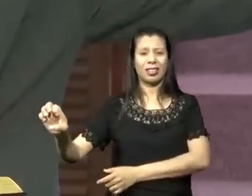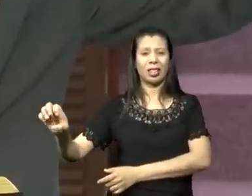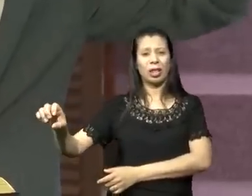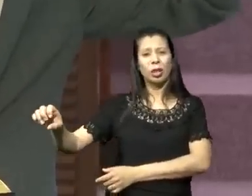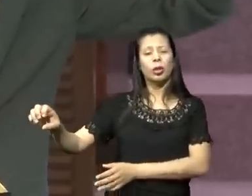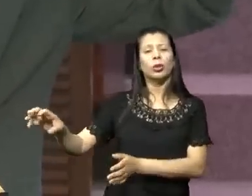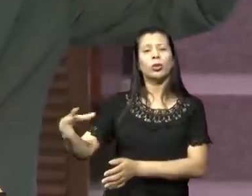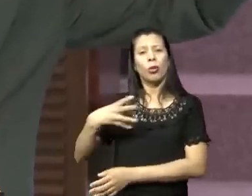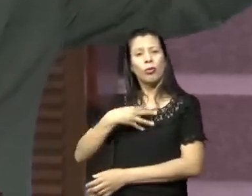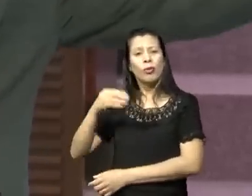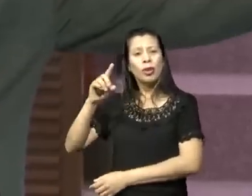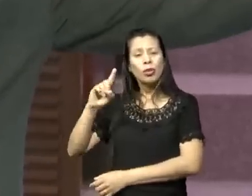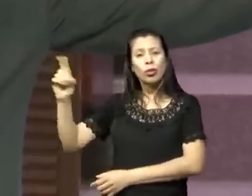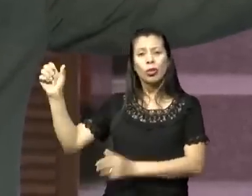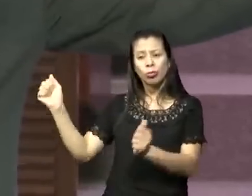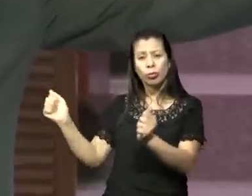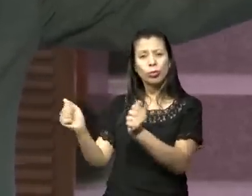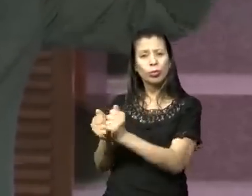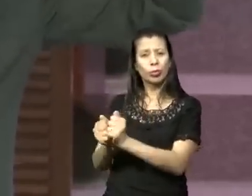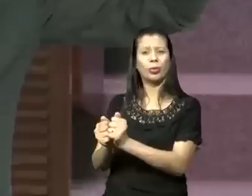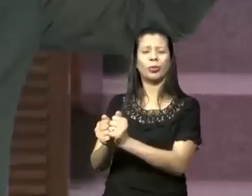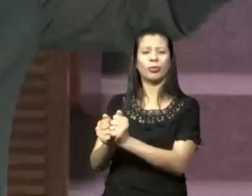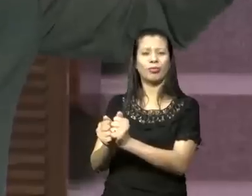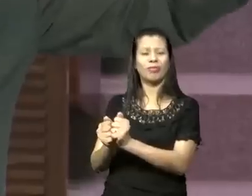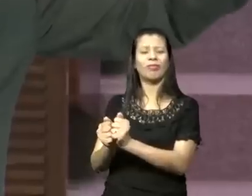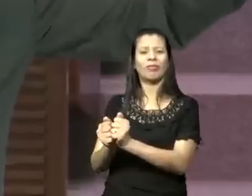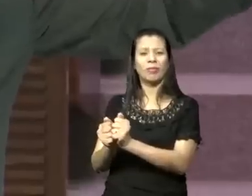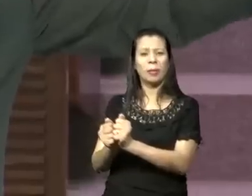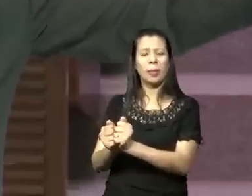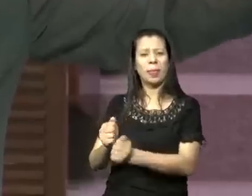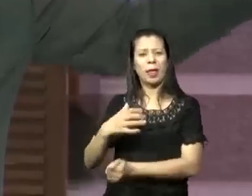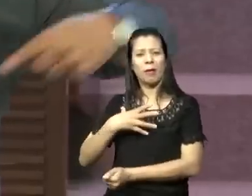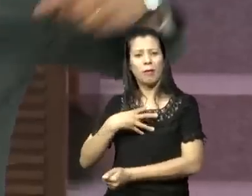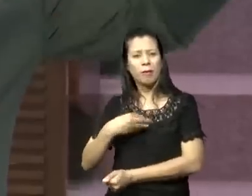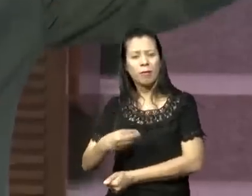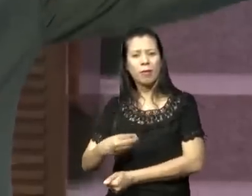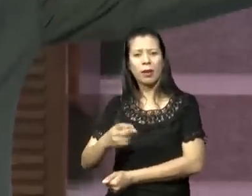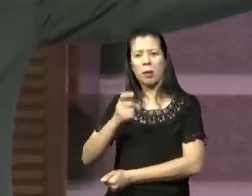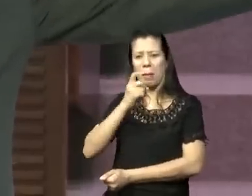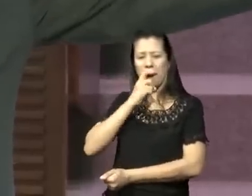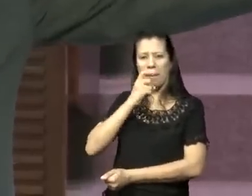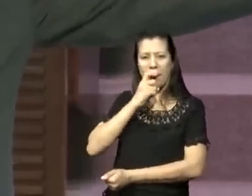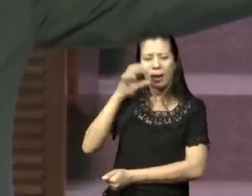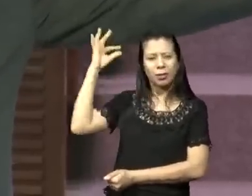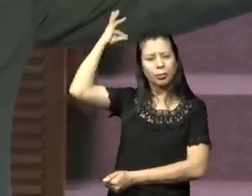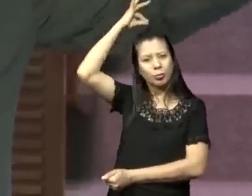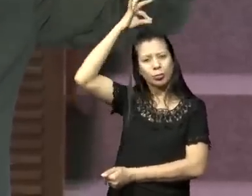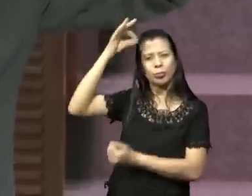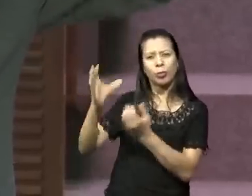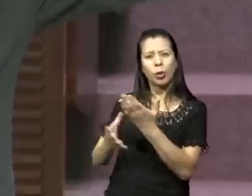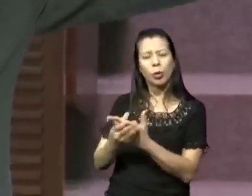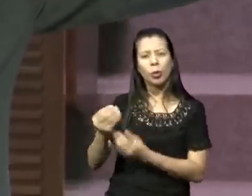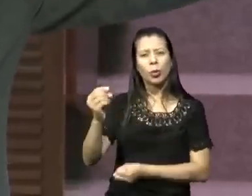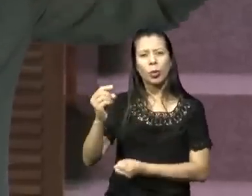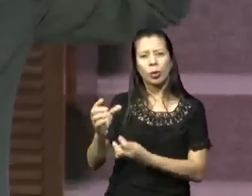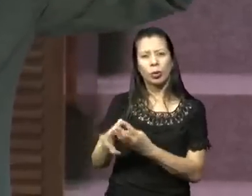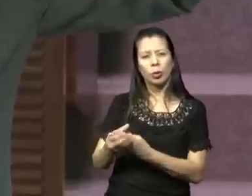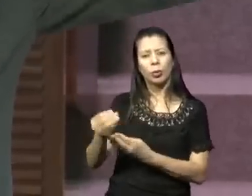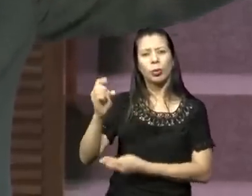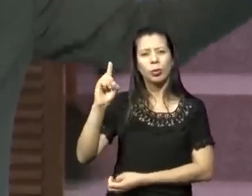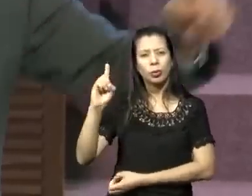nuvem eu sou o que estive na coluna eu que habitei no santo Shekinah eu sou ele eu sou ele